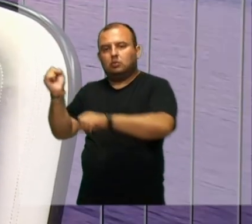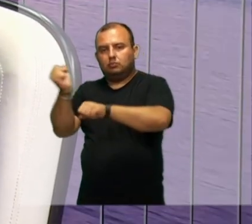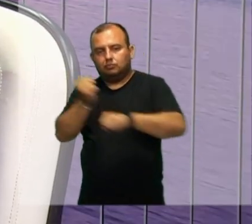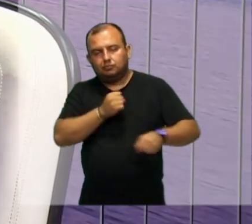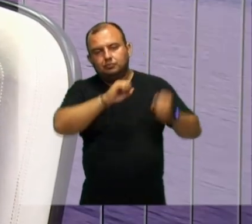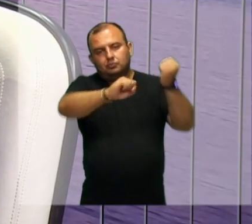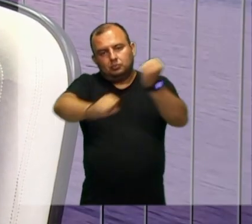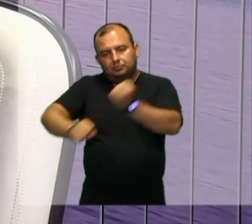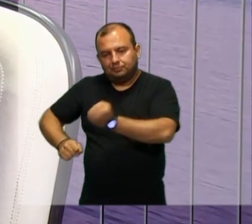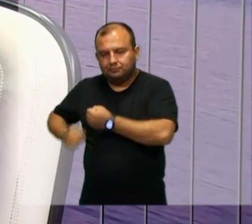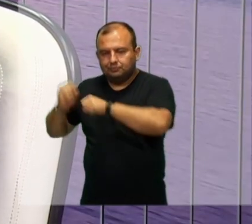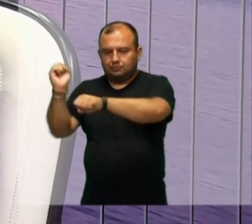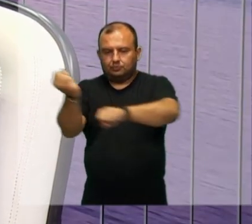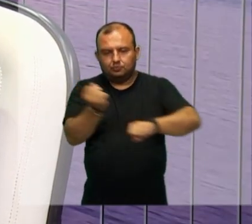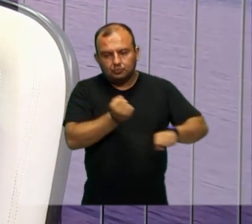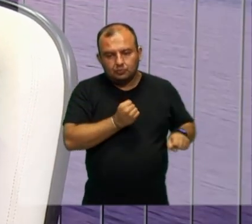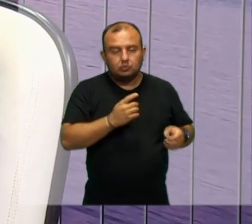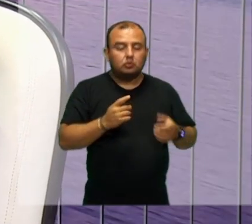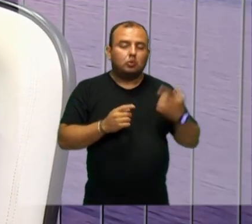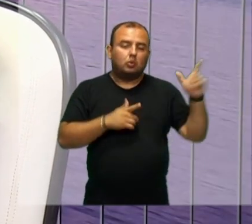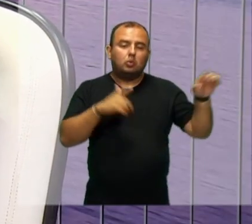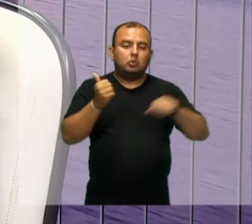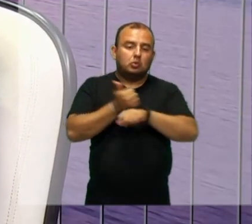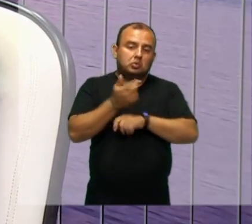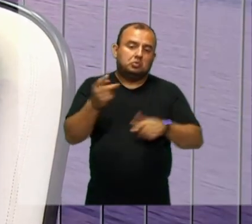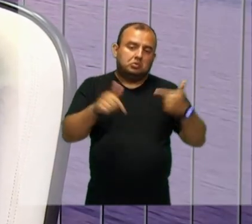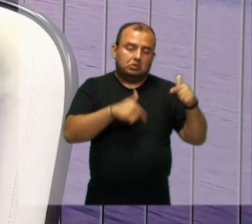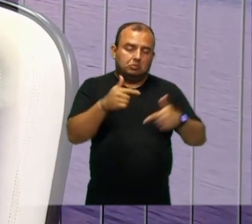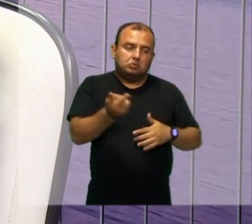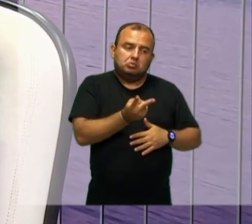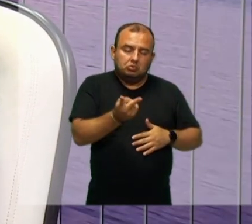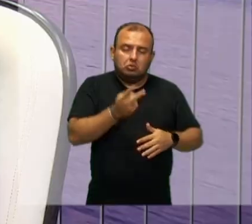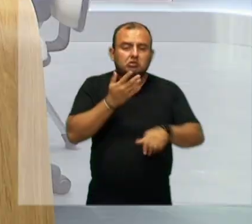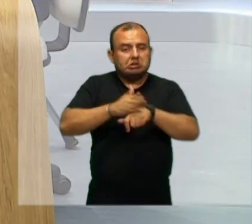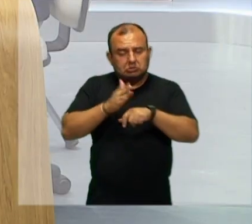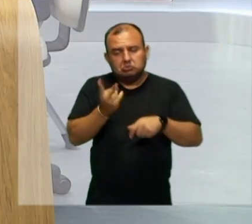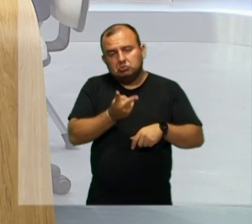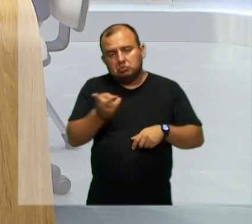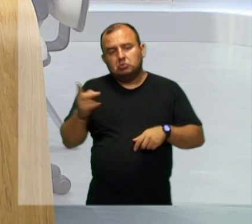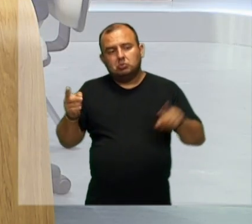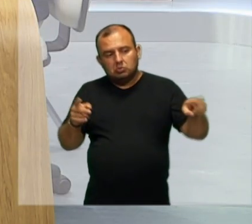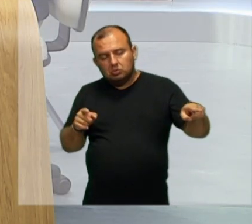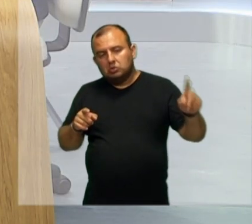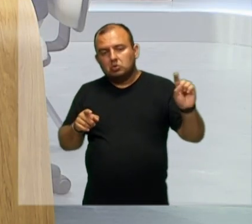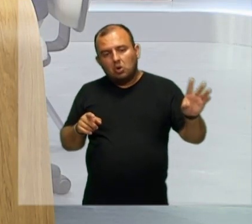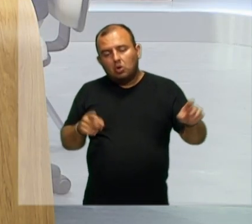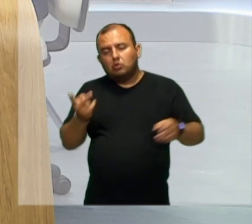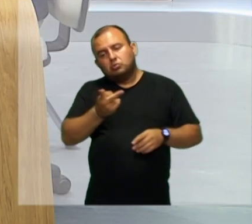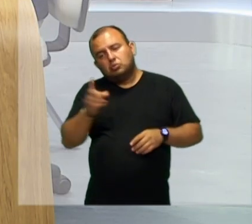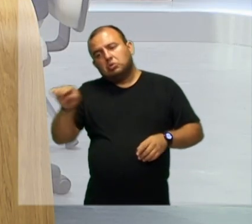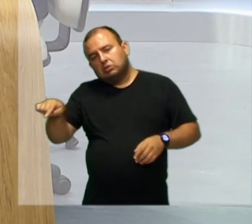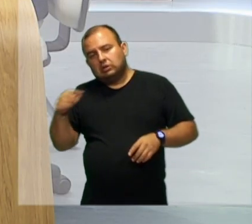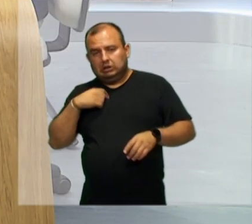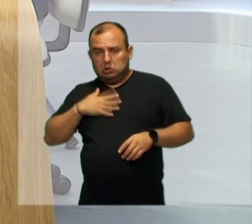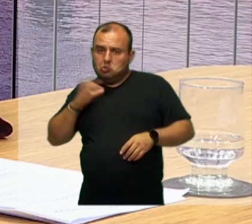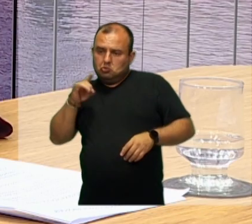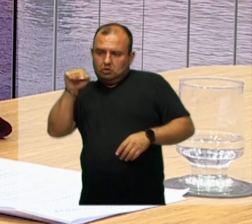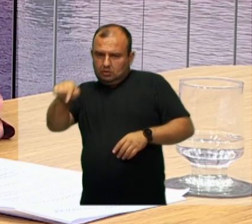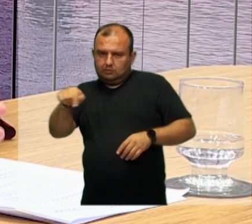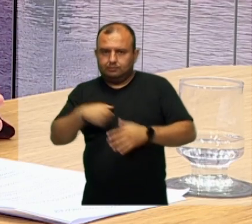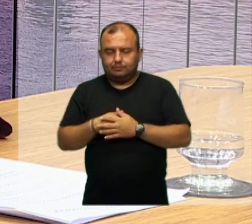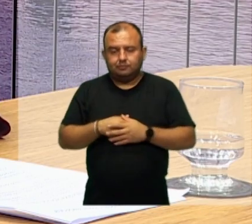aquele que é um remo duplo, né? Outros atletas praticam os 2 e alguns somente a canoa, né? E nesse caso, além